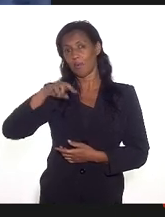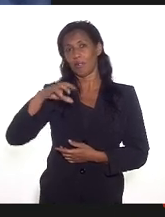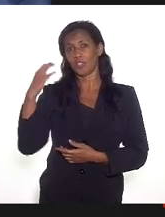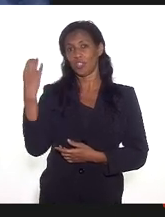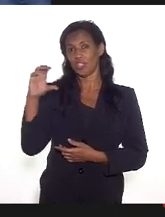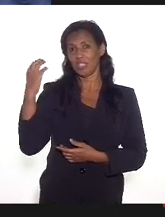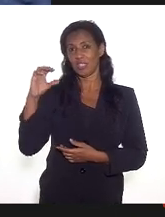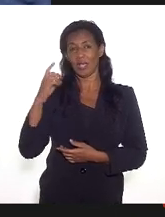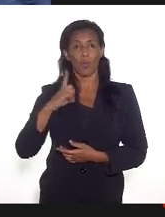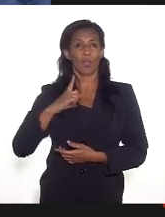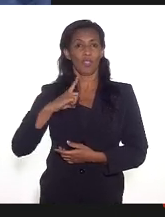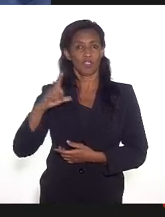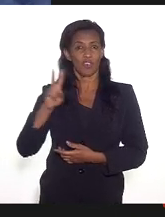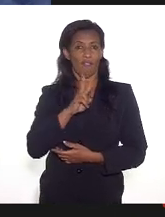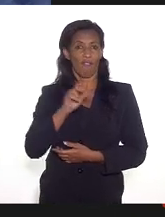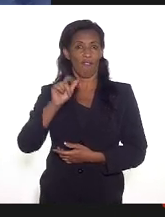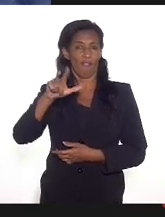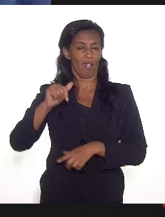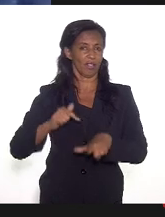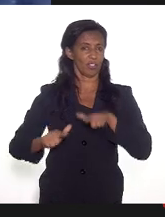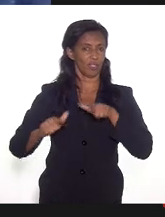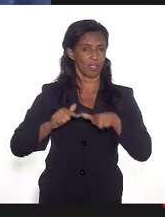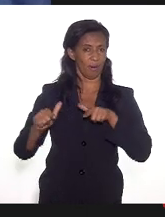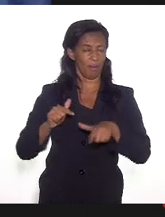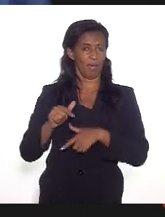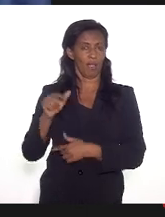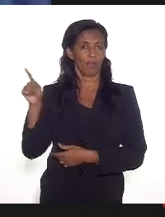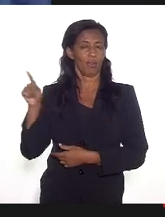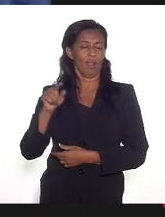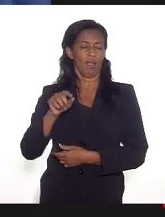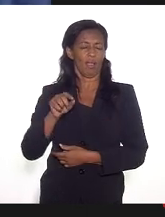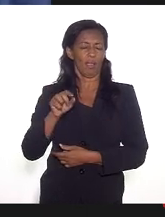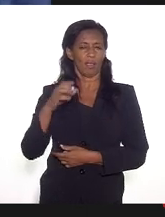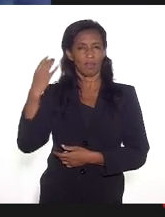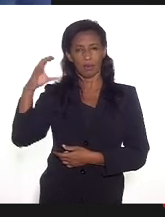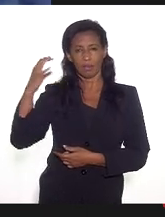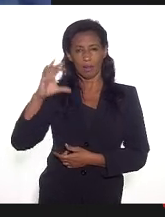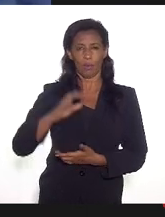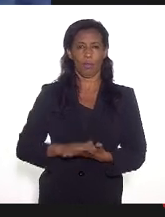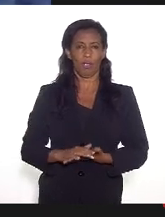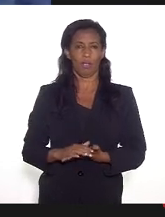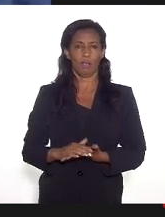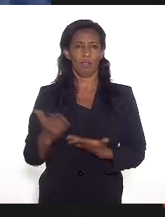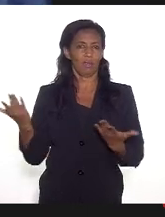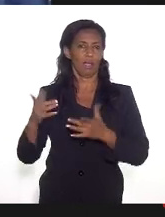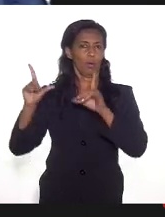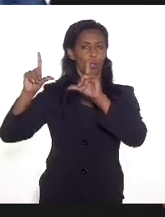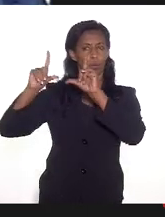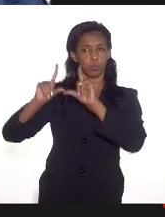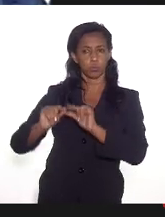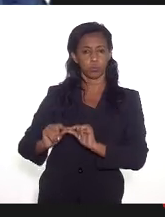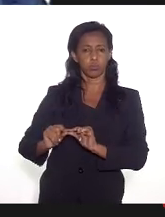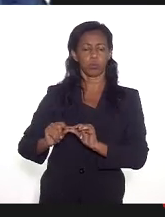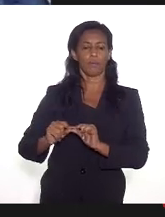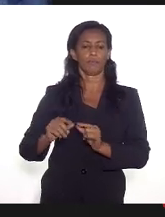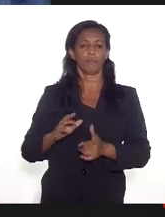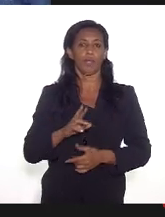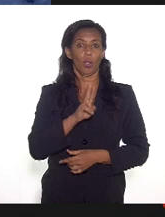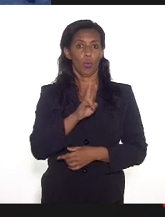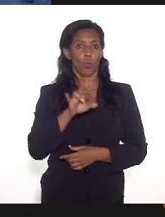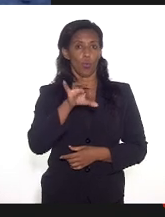tecnólogos da UESO. Muito embora estejamos na Zona Oeste, a UESO tem alunos de tudo quanto é a região do Estado do Rio de